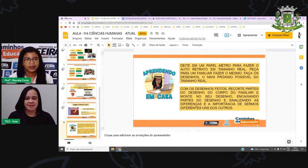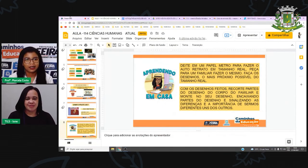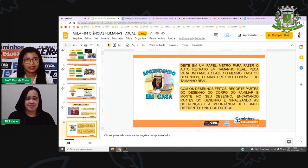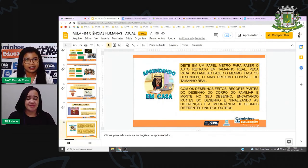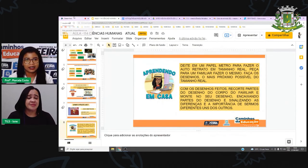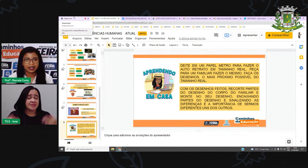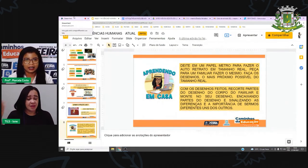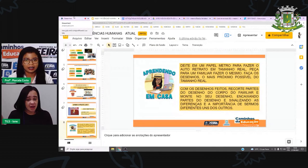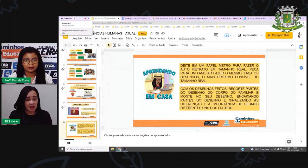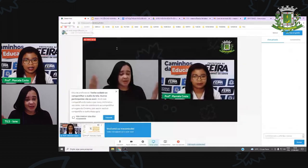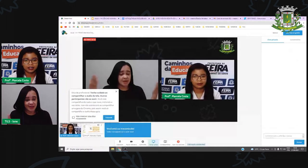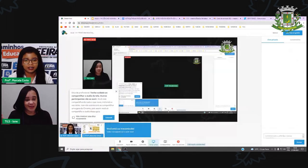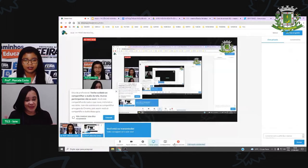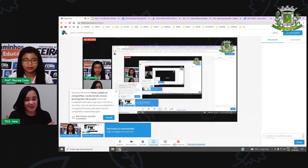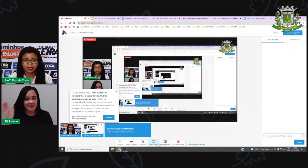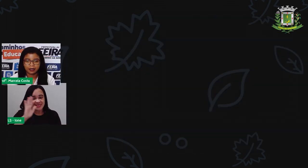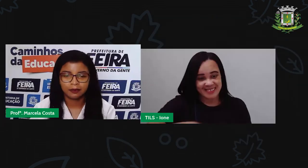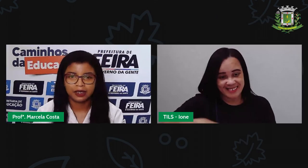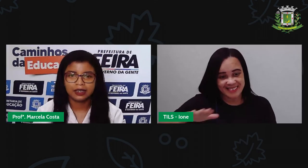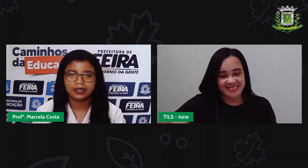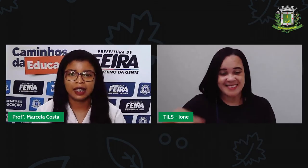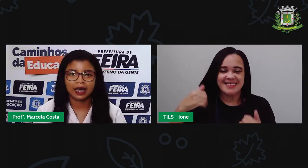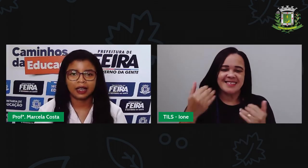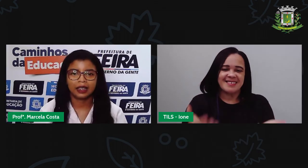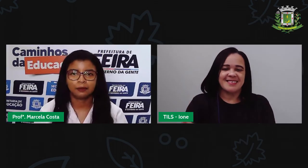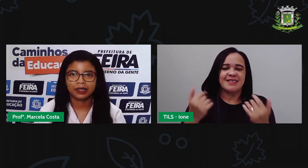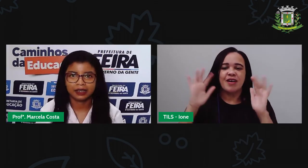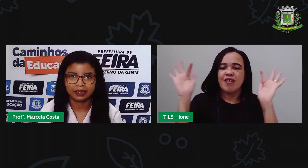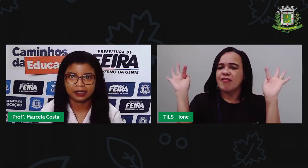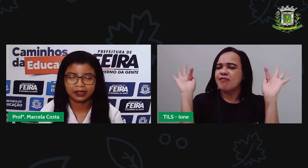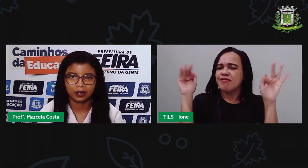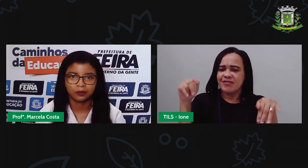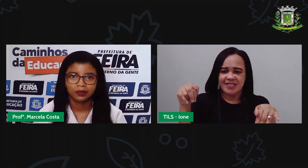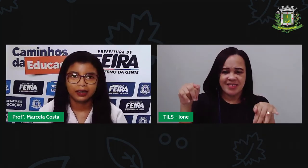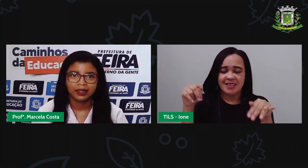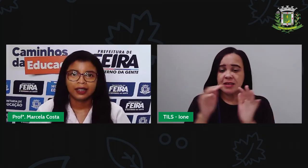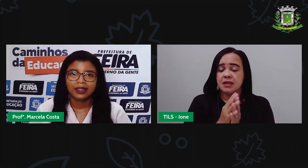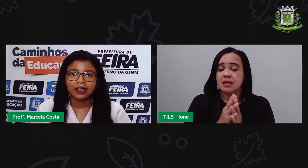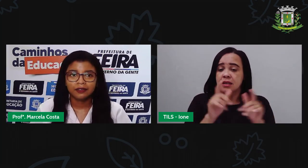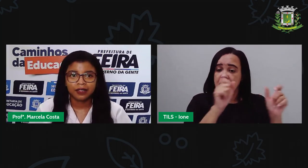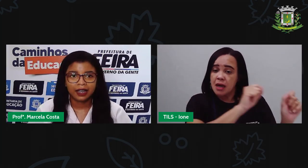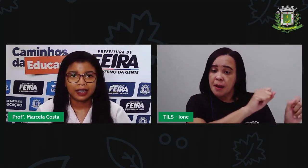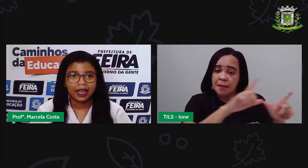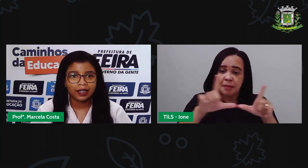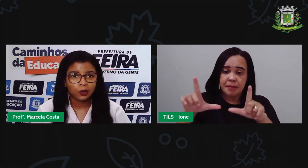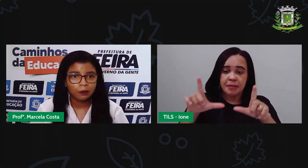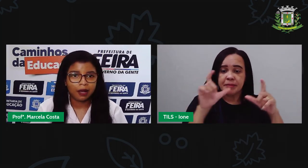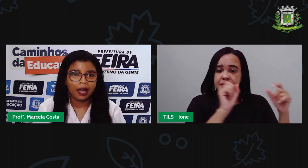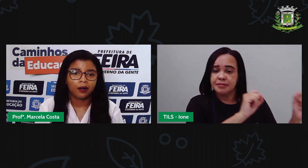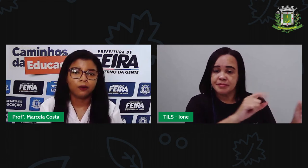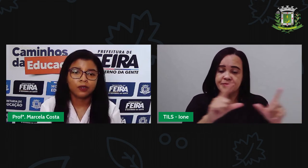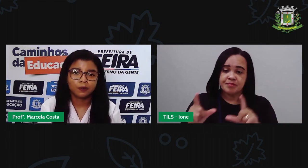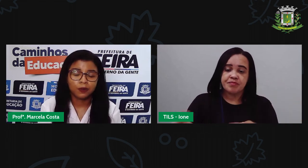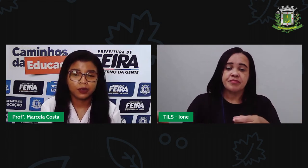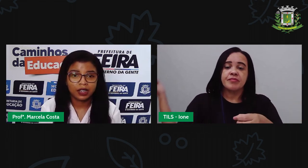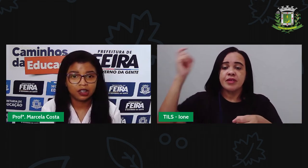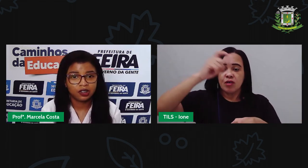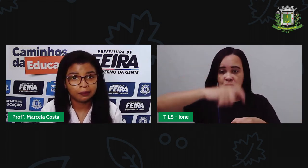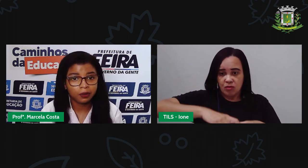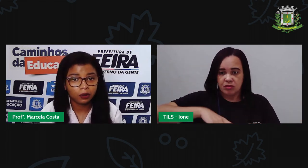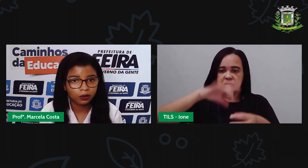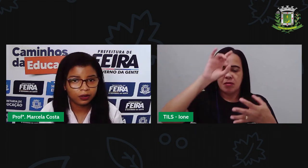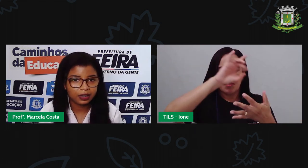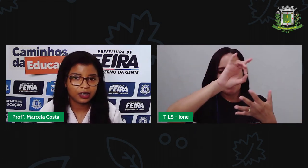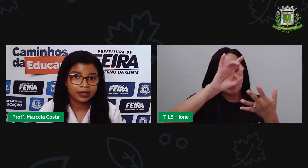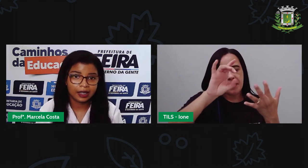Agora criançada a gente vai encerrar aqui a apresentação e vai retomar os pontos que